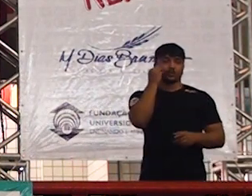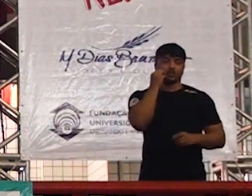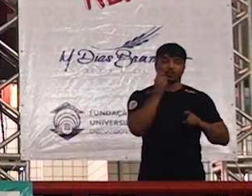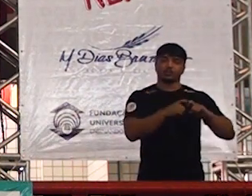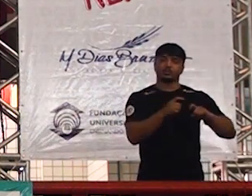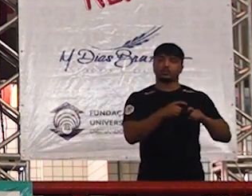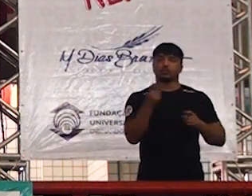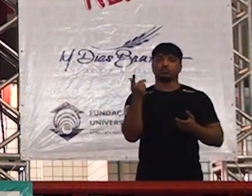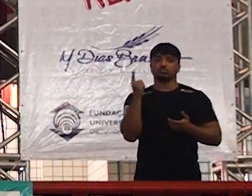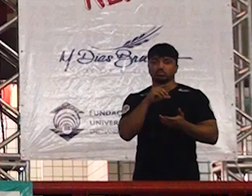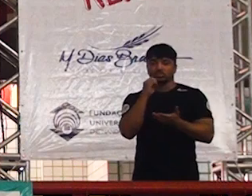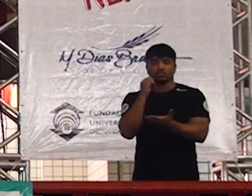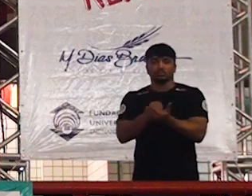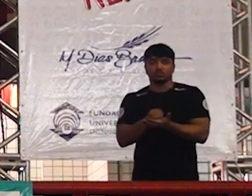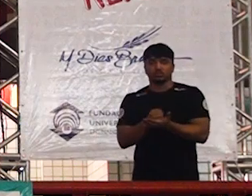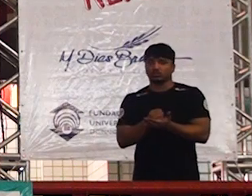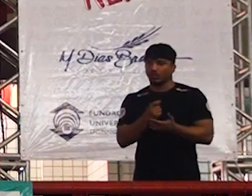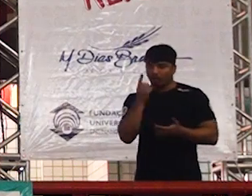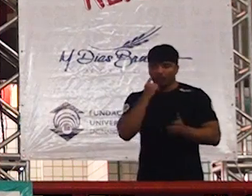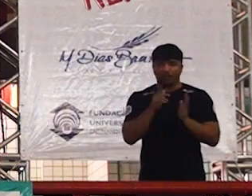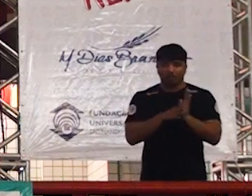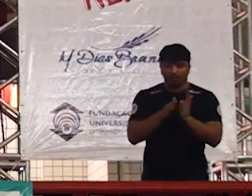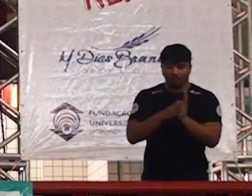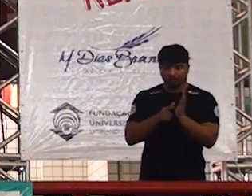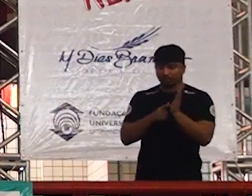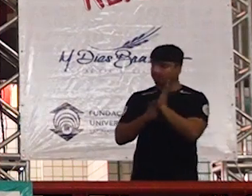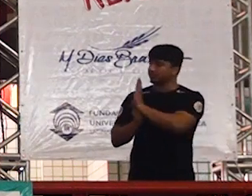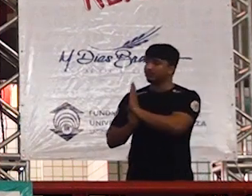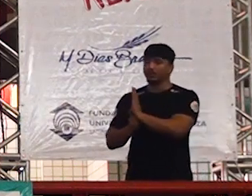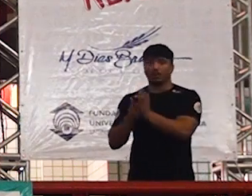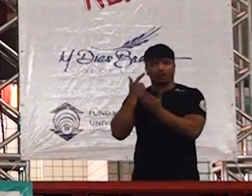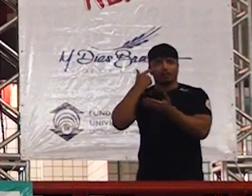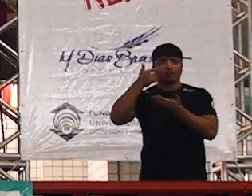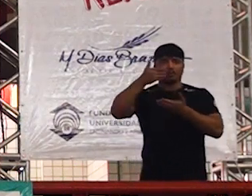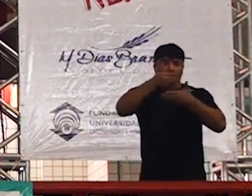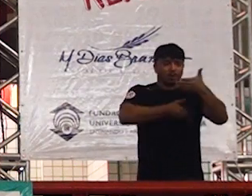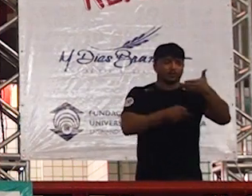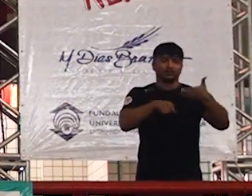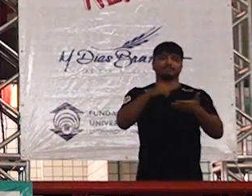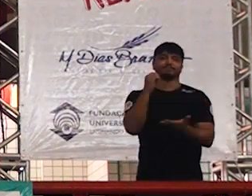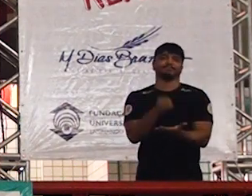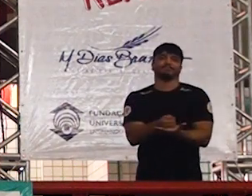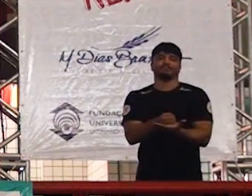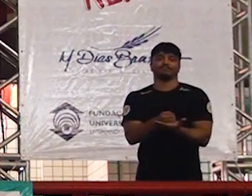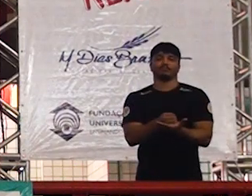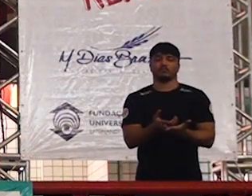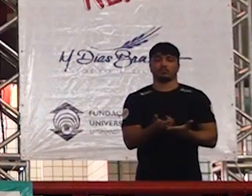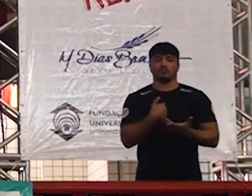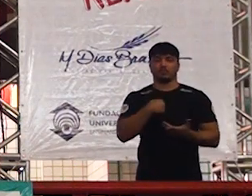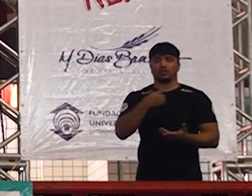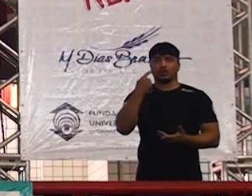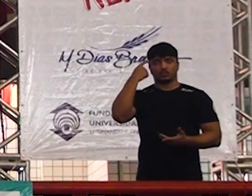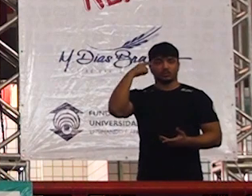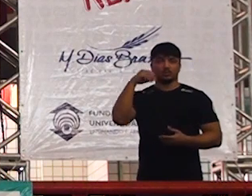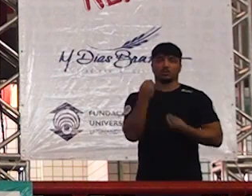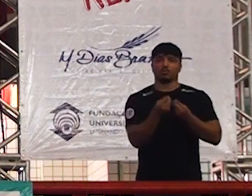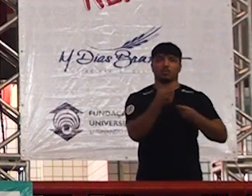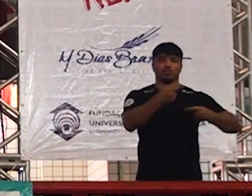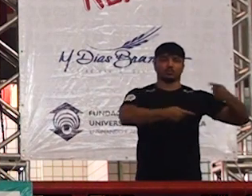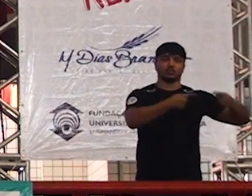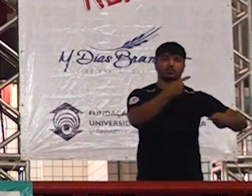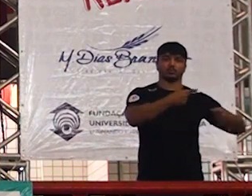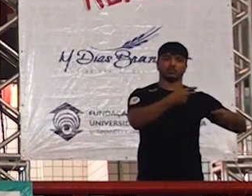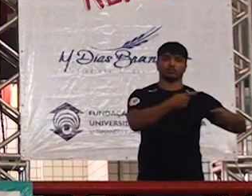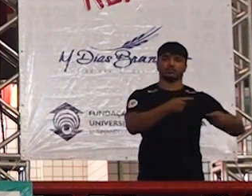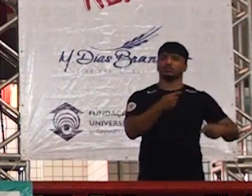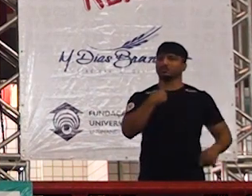zerou. Ela chegou para mim e disse: Dionísio, fiz a prova da Facid aí, zerei. Eu não sei falar de política.